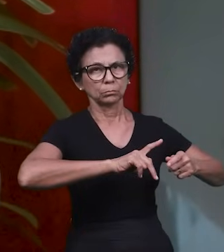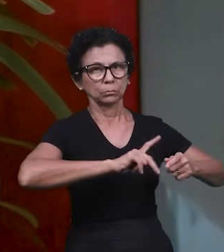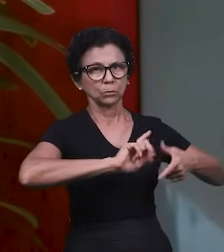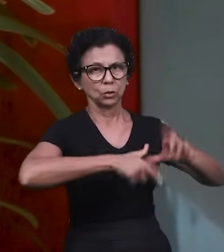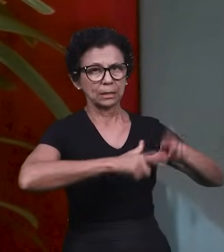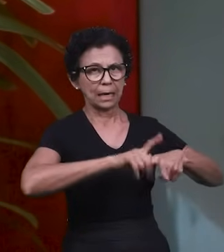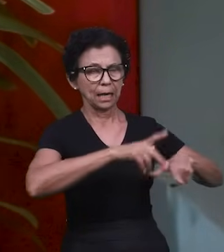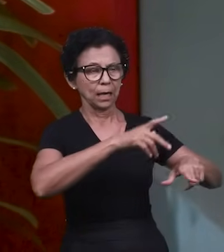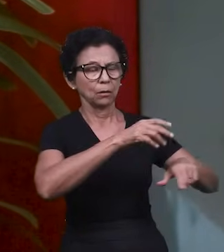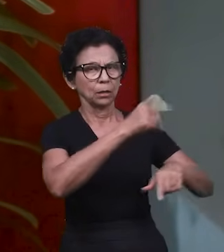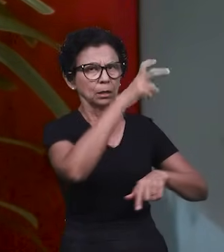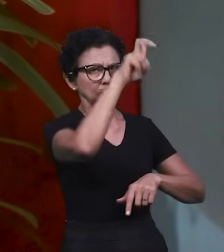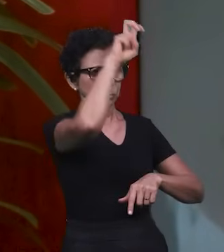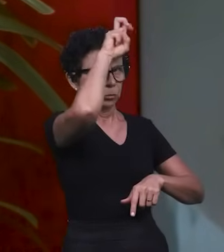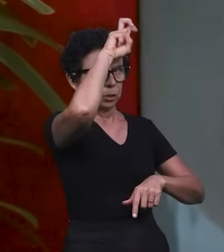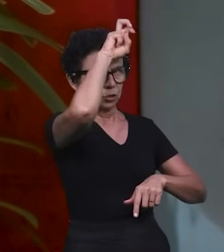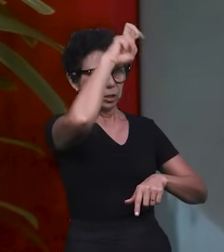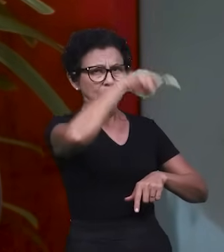estabeleceu